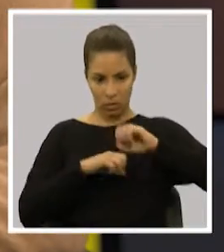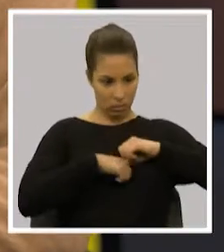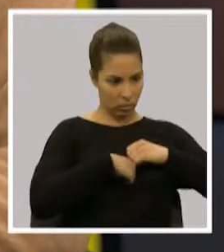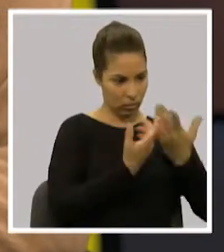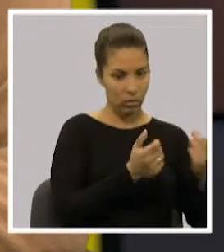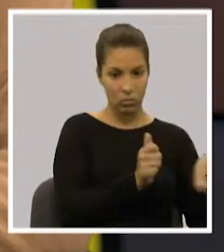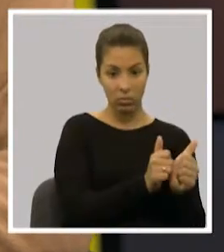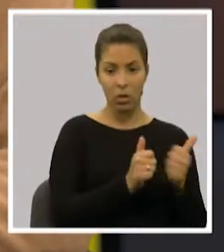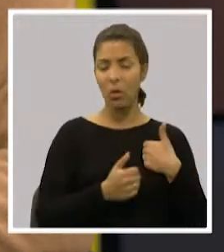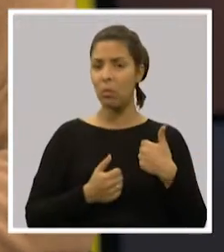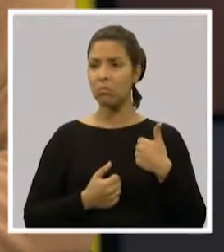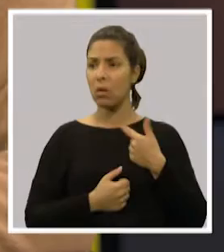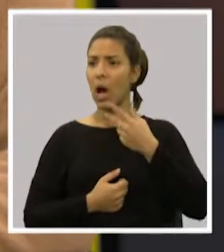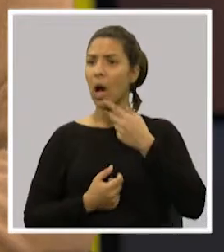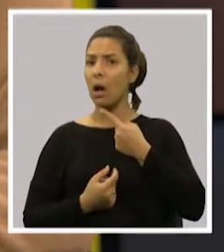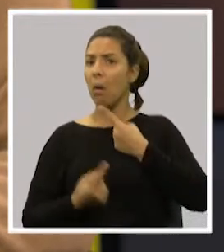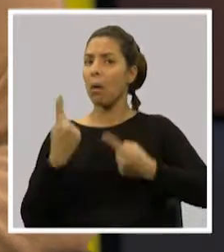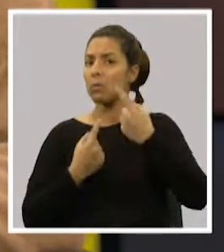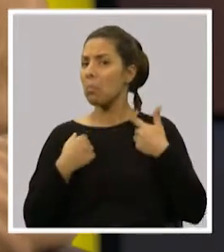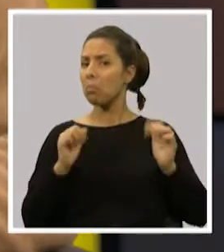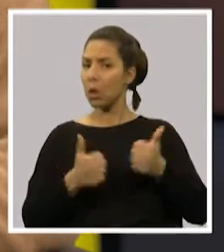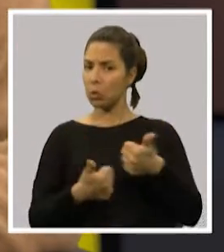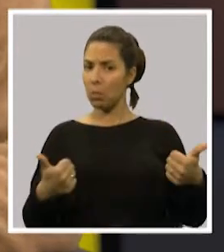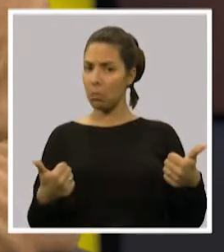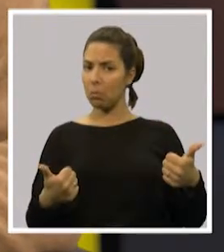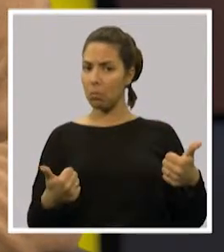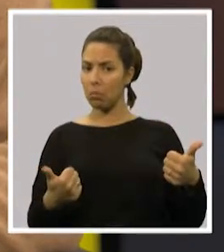Não permite, eu não tenho razão de queixa.